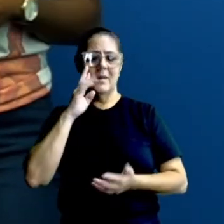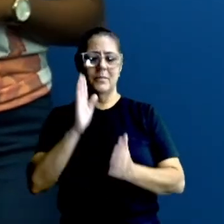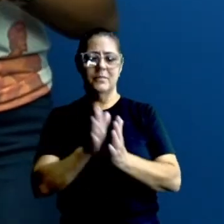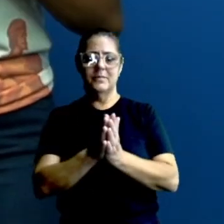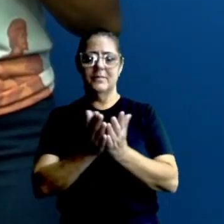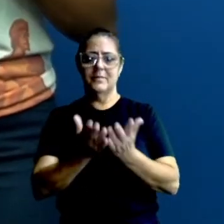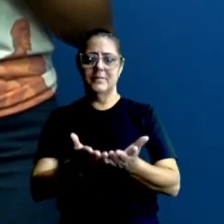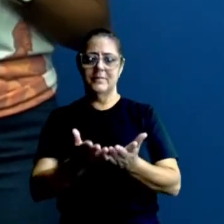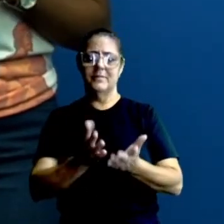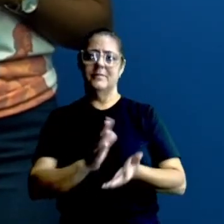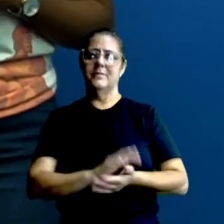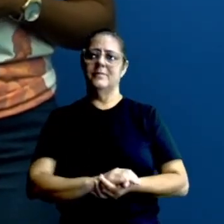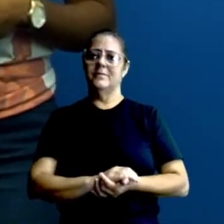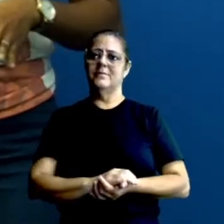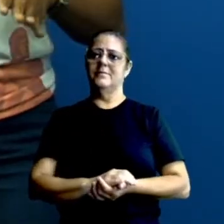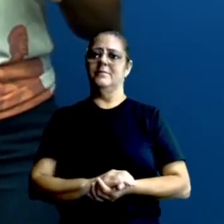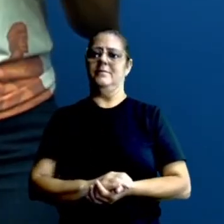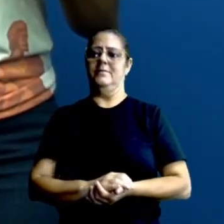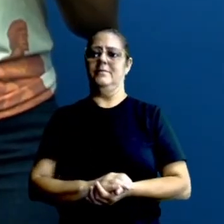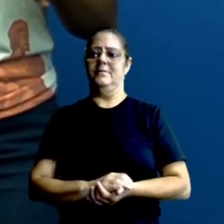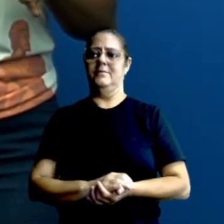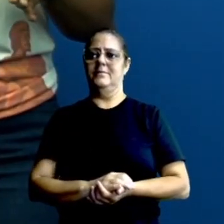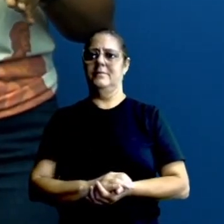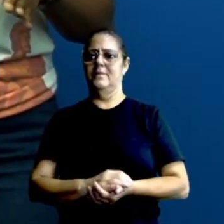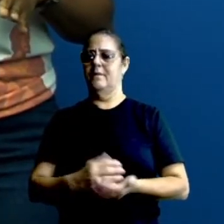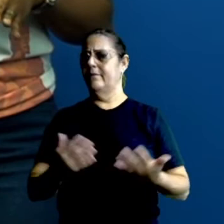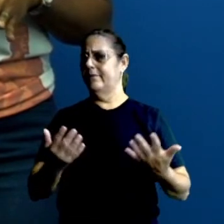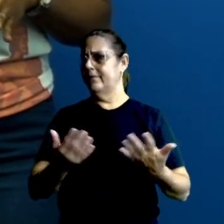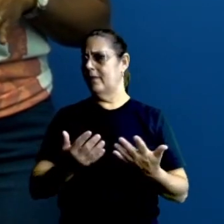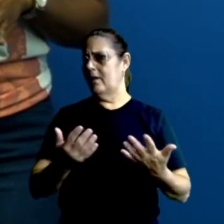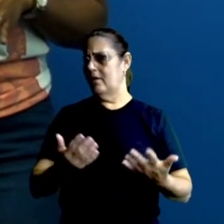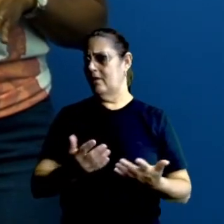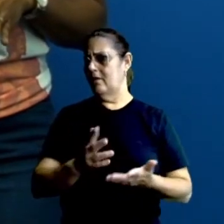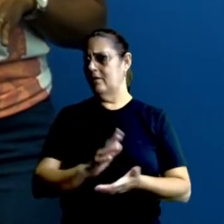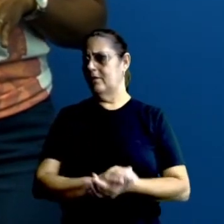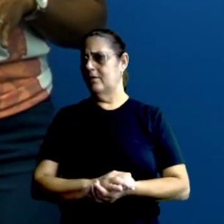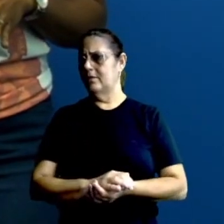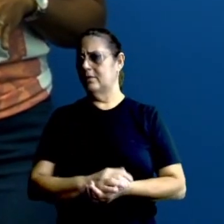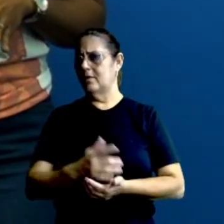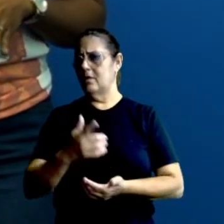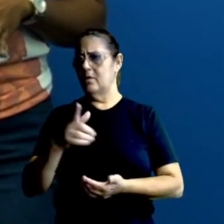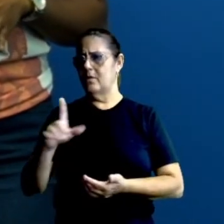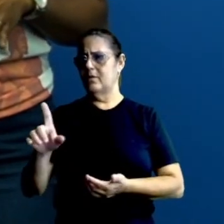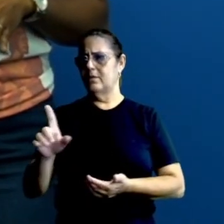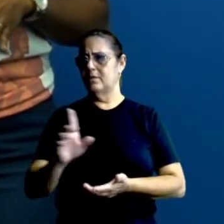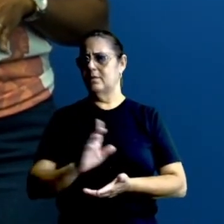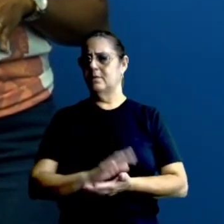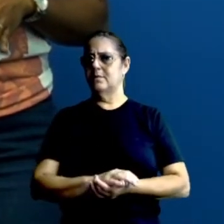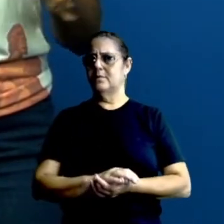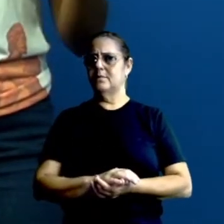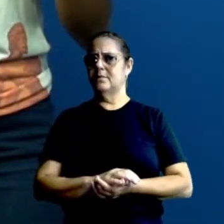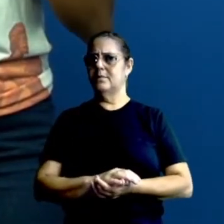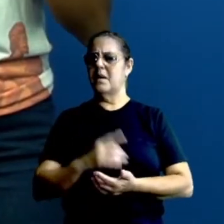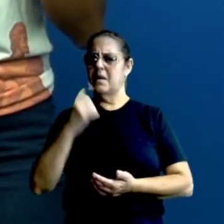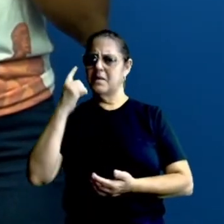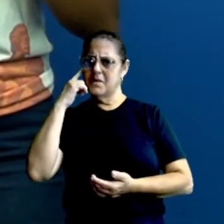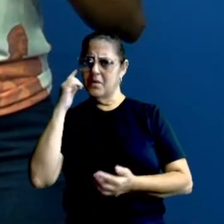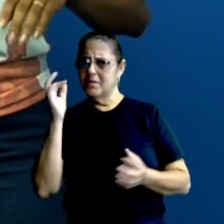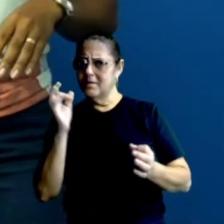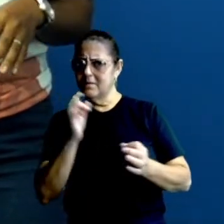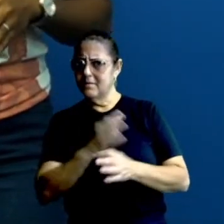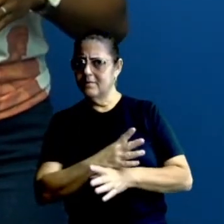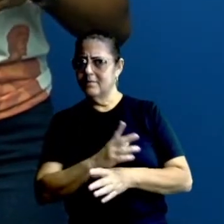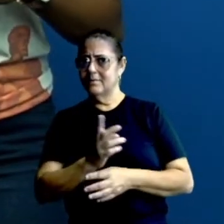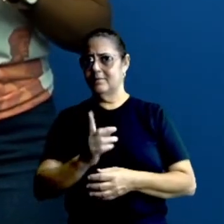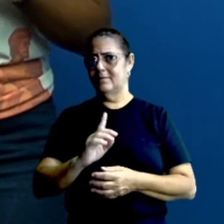no exemplo? É isso mesmo. Agora, gente, temos mais outras. Pensaram que acabou? Foi? Acabou